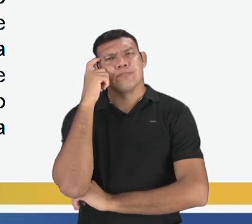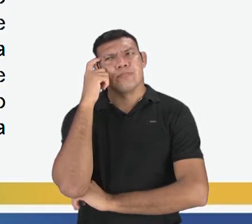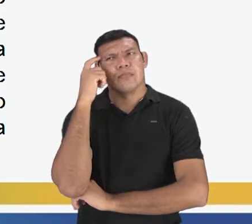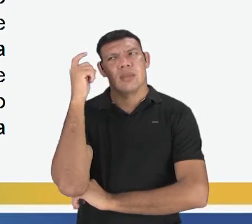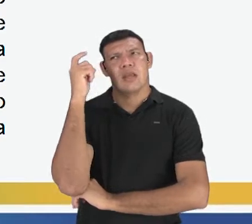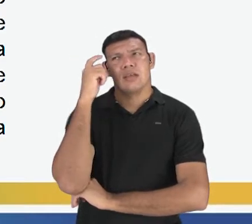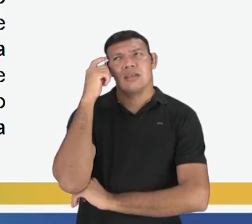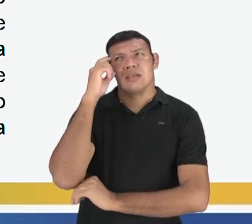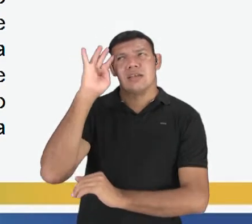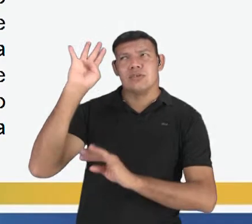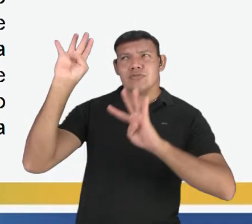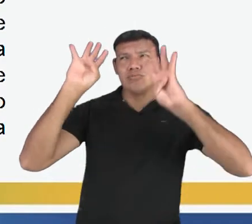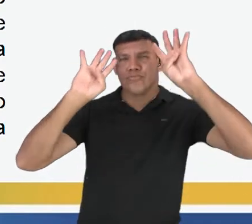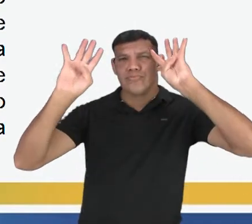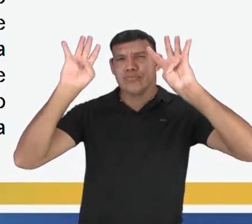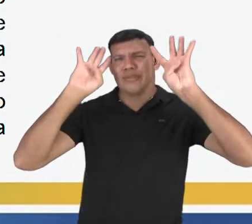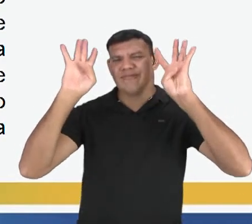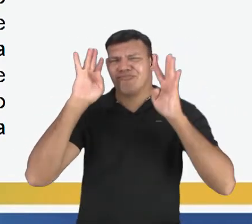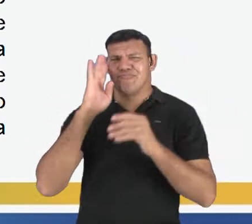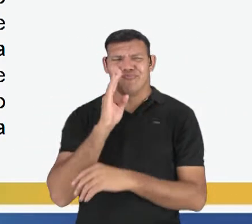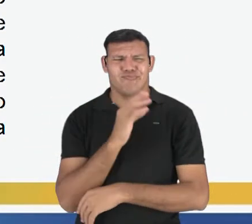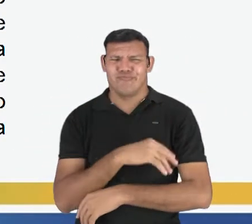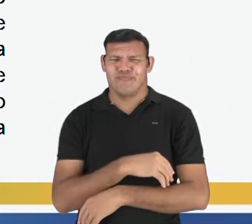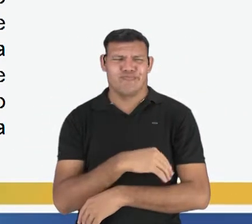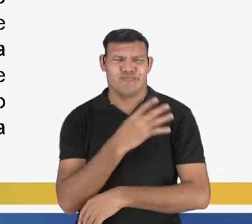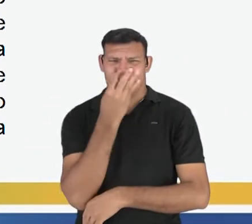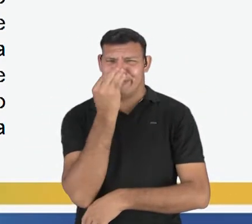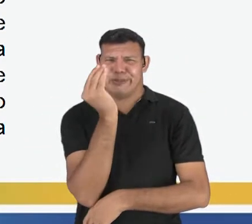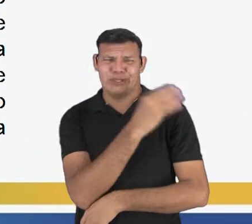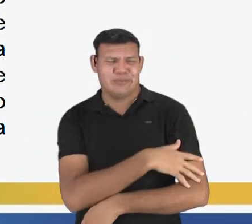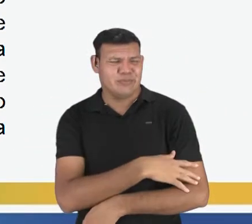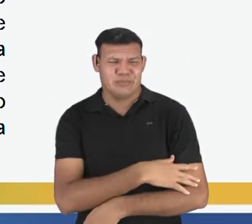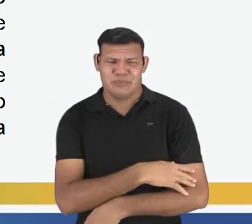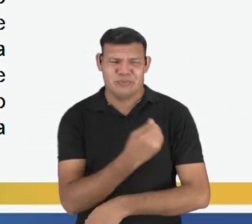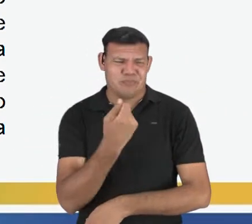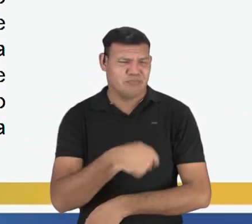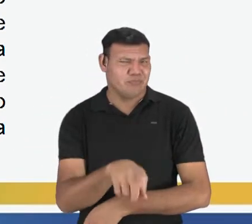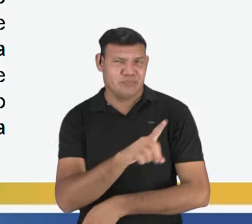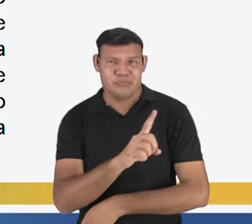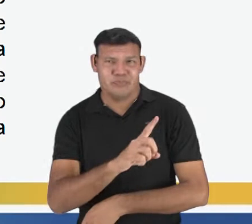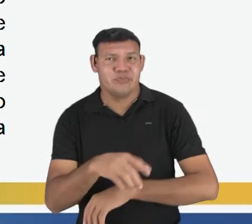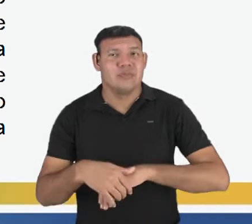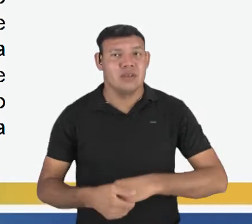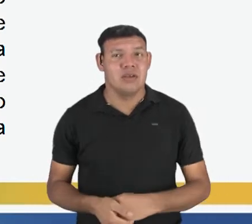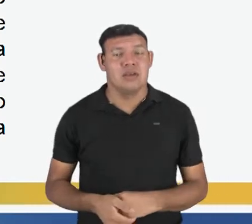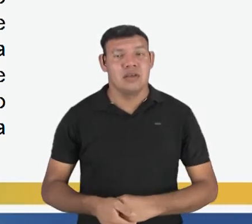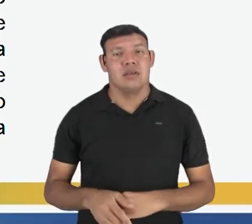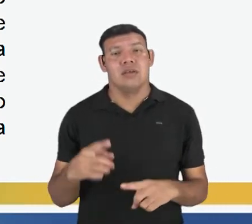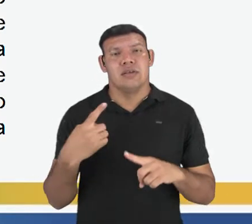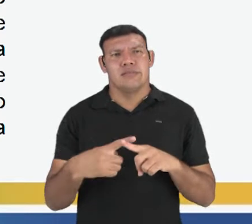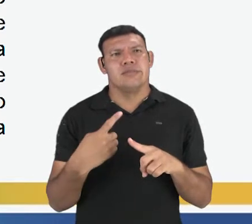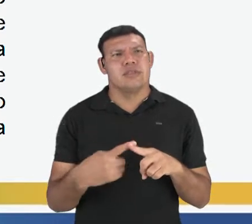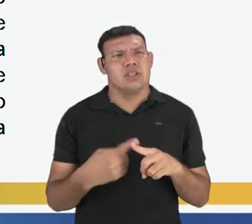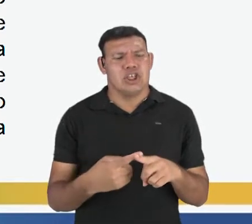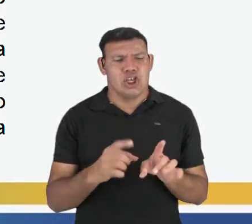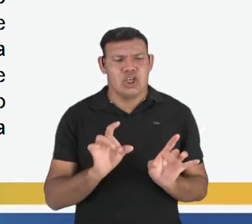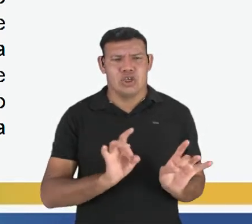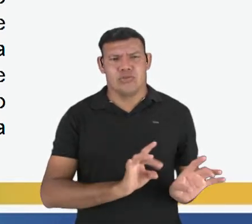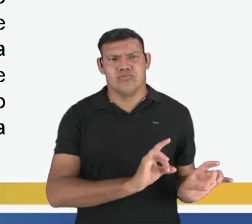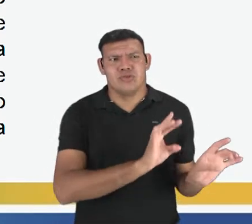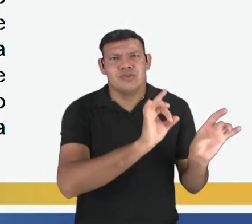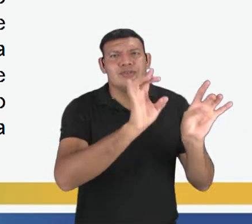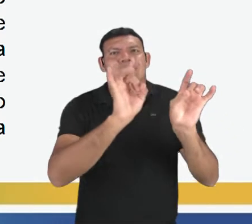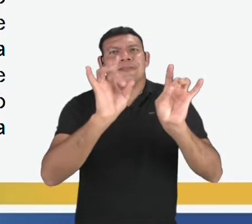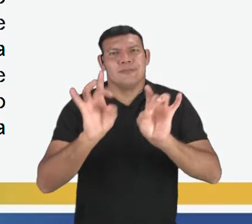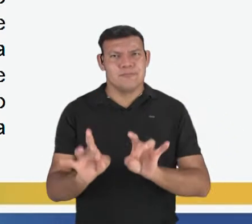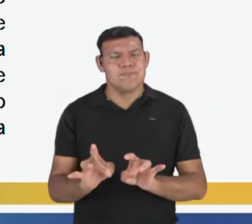que o filosofar é inútil, difícil, complicado, como se fosse uma tarefa para gente ultra especializada, né?